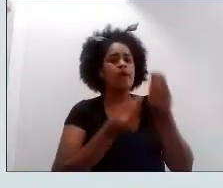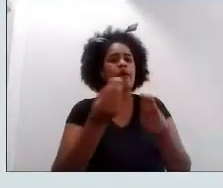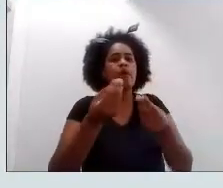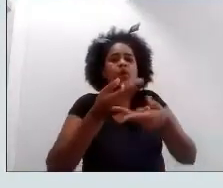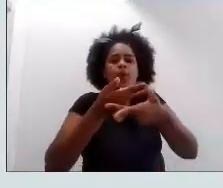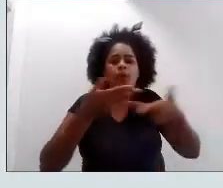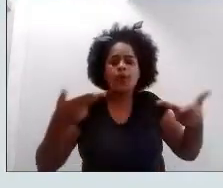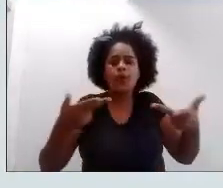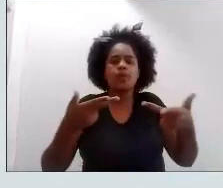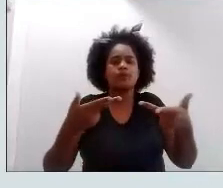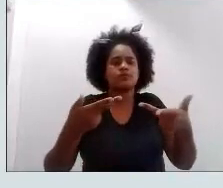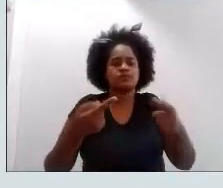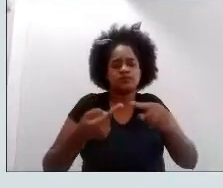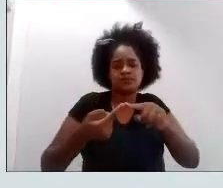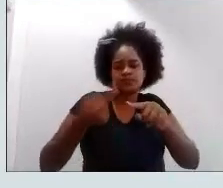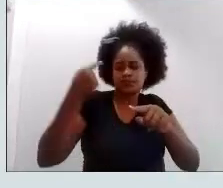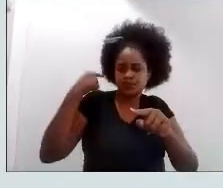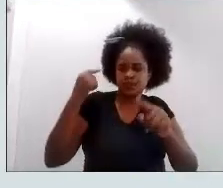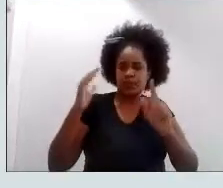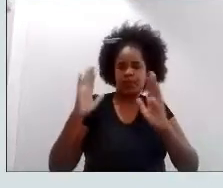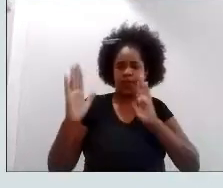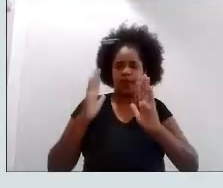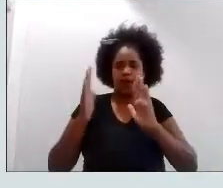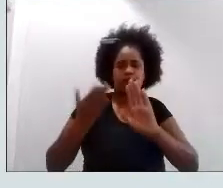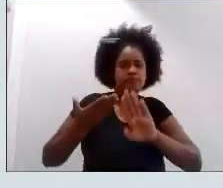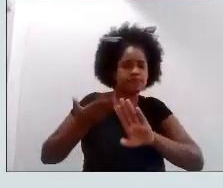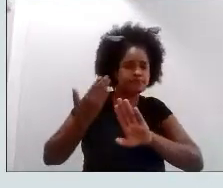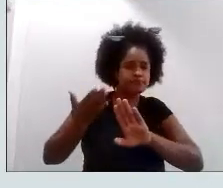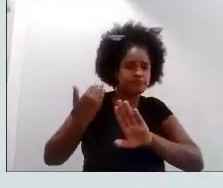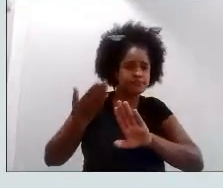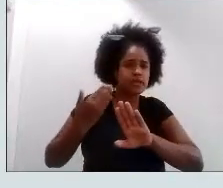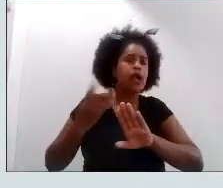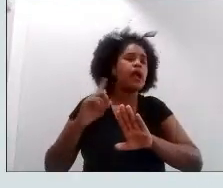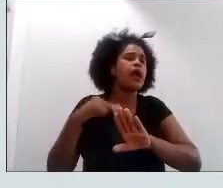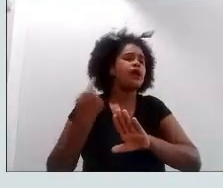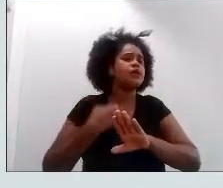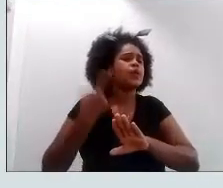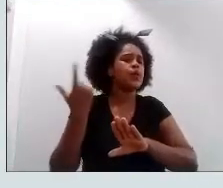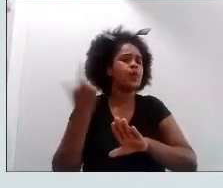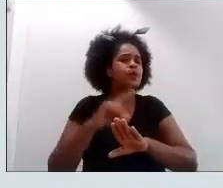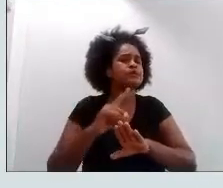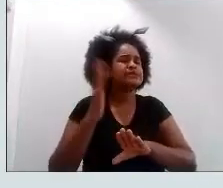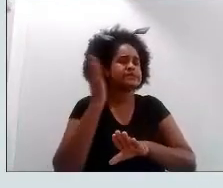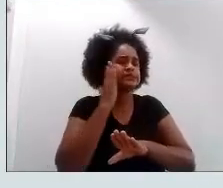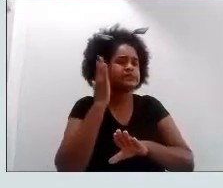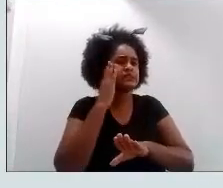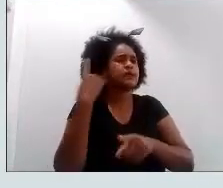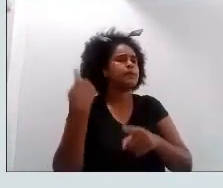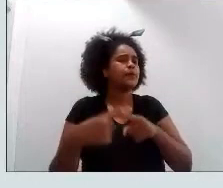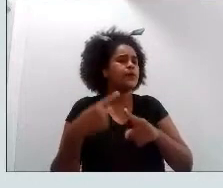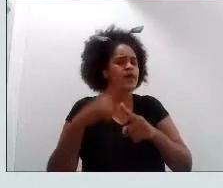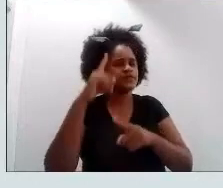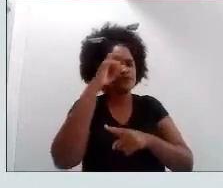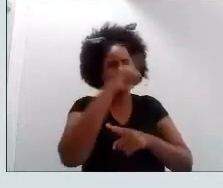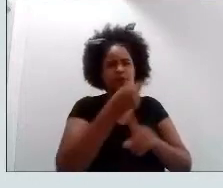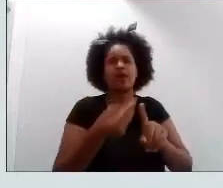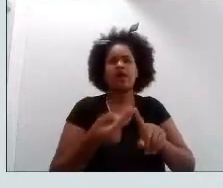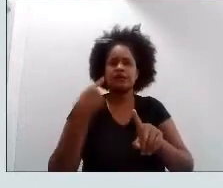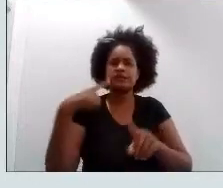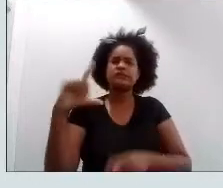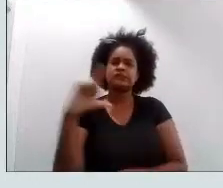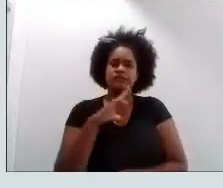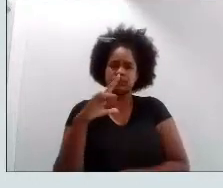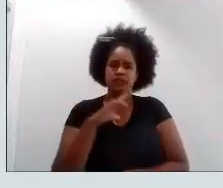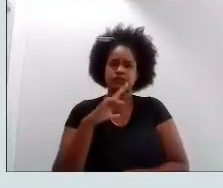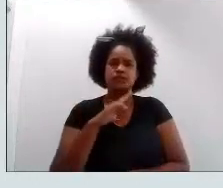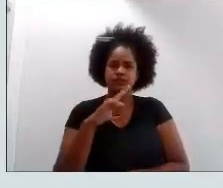nesse período, permite que a gente compreenda tamanhas dificuldades que os historiadores têm para falar sobre